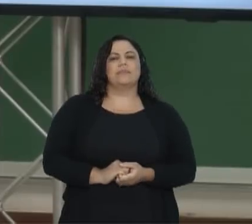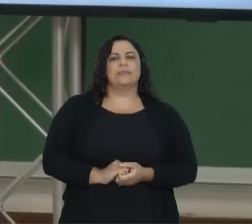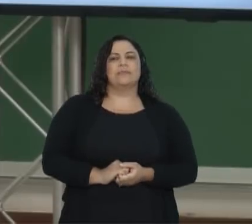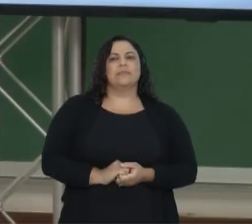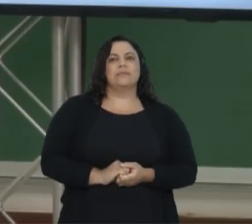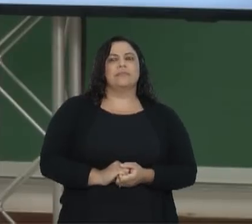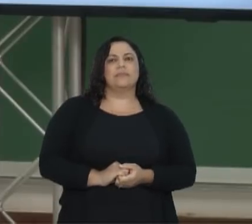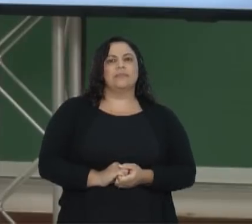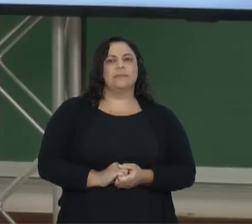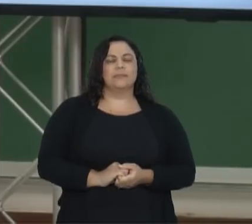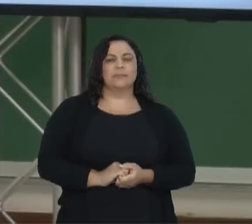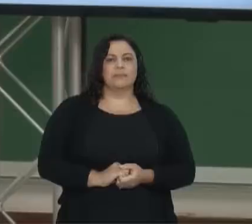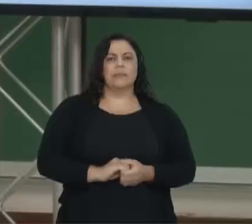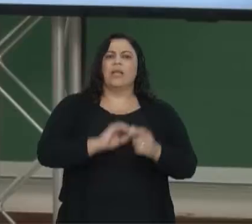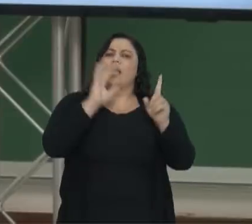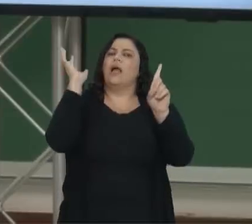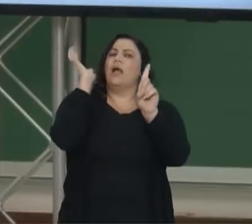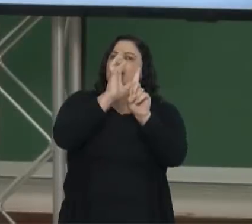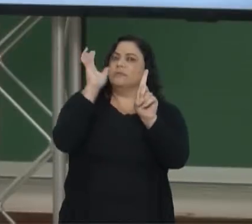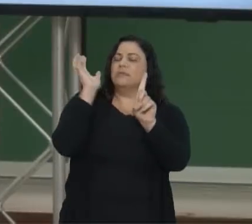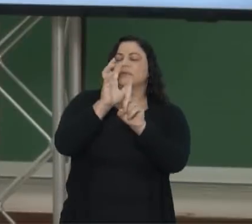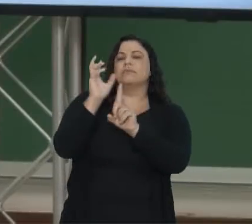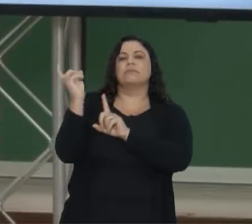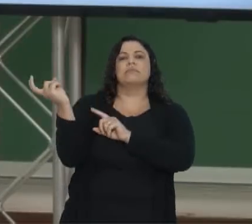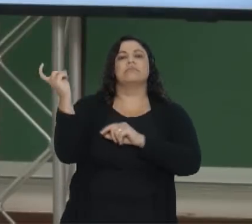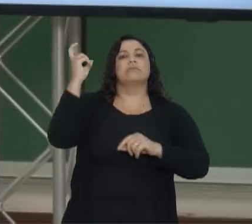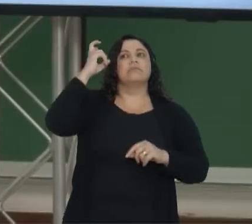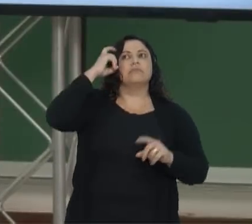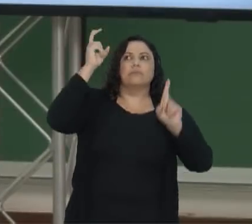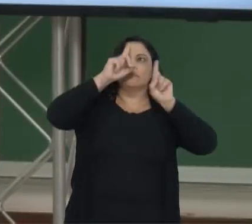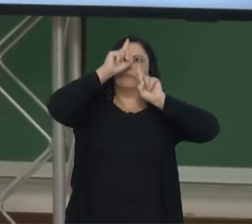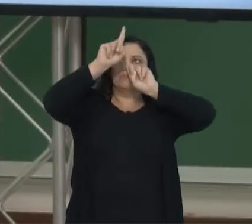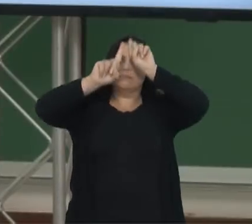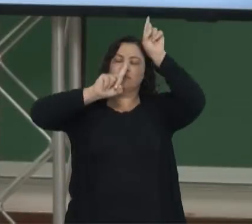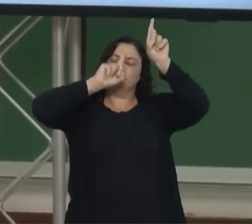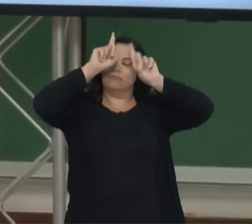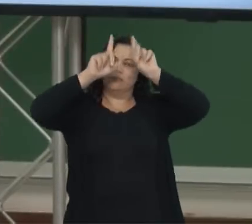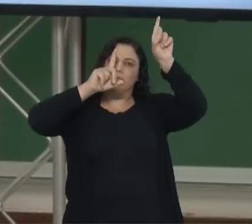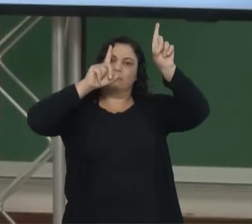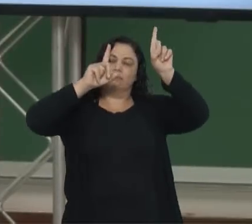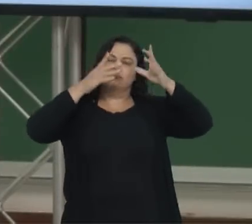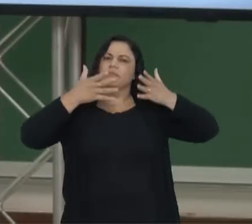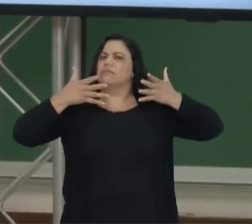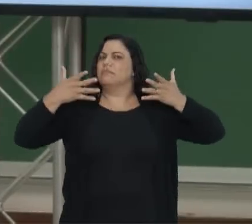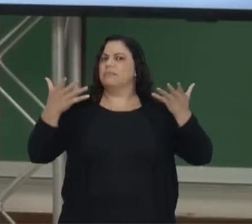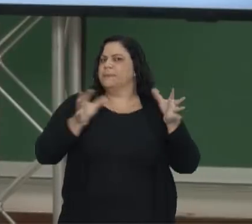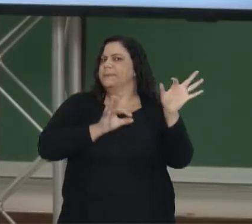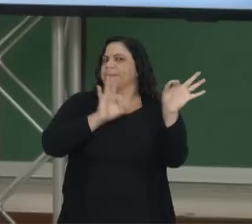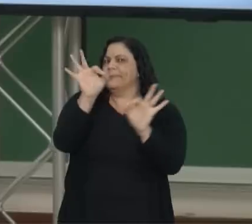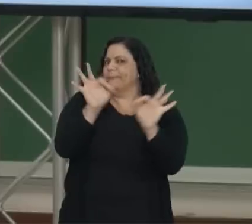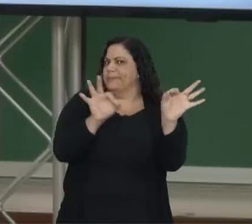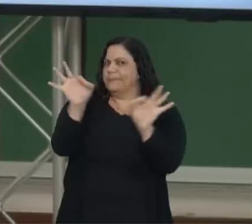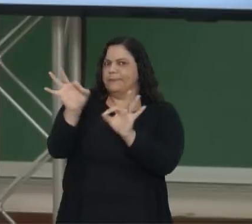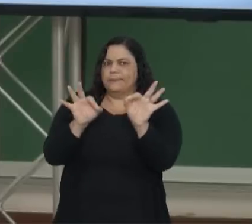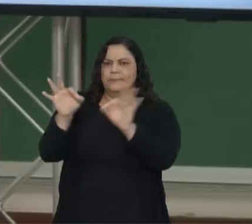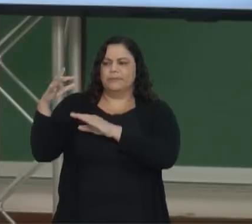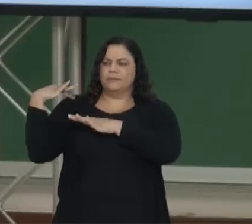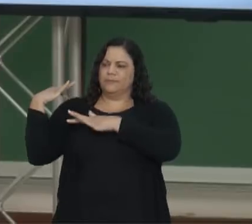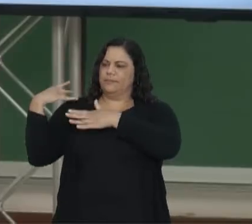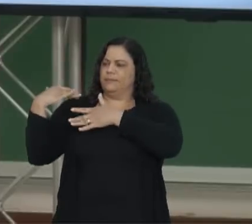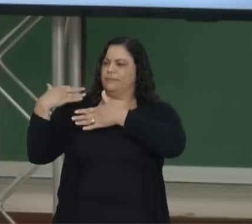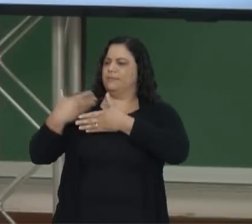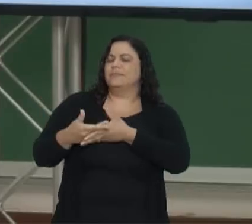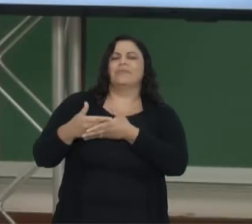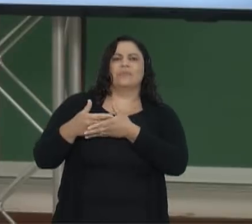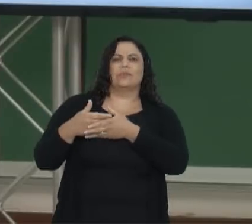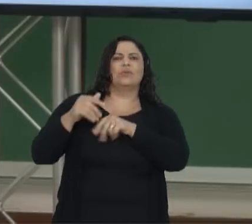lá então, as influências culturais e daí a ideia de como eles se organizaram ao longo do tempo, como que